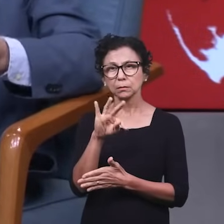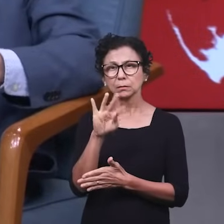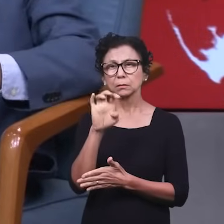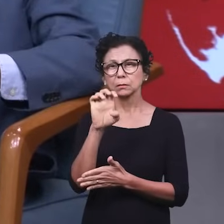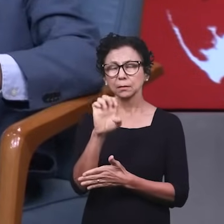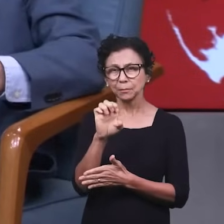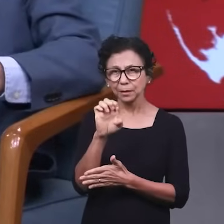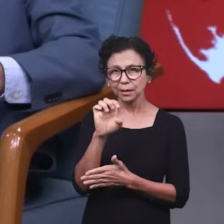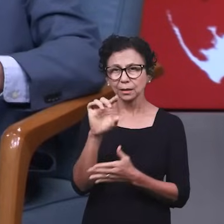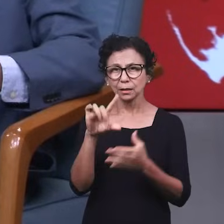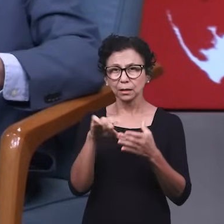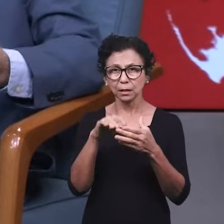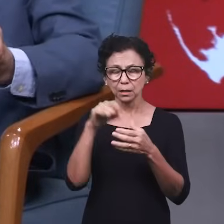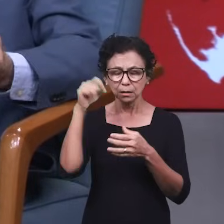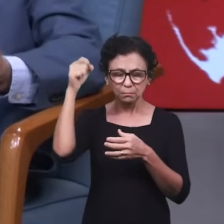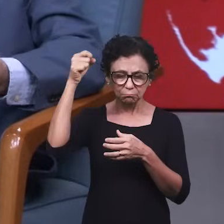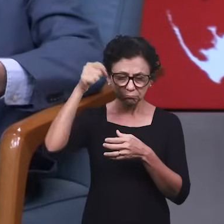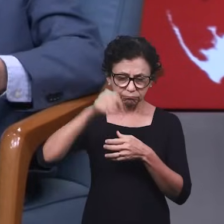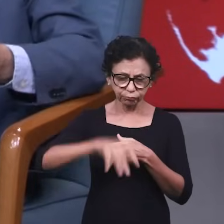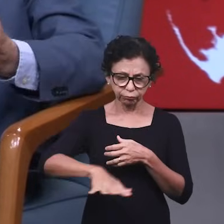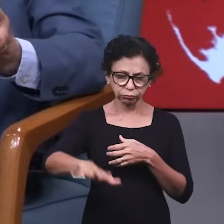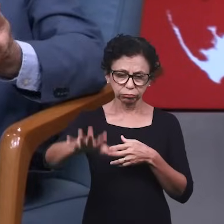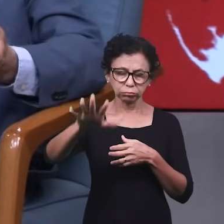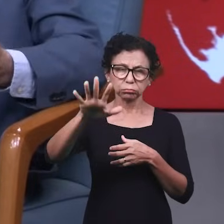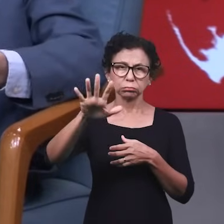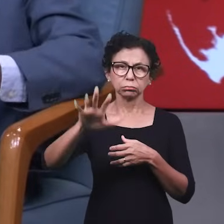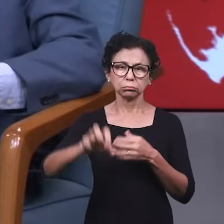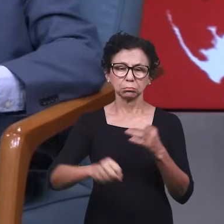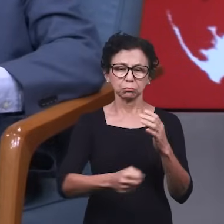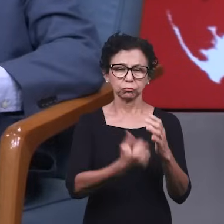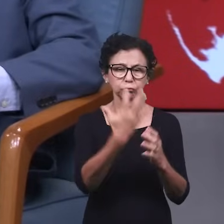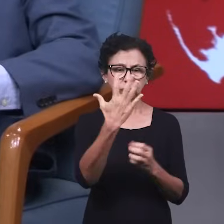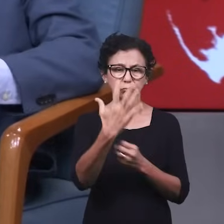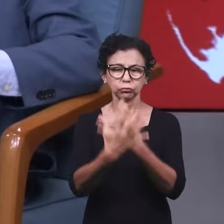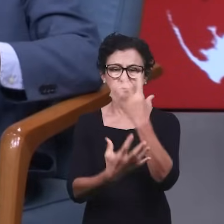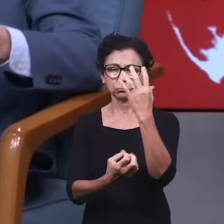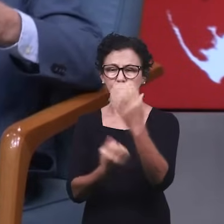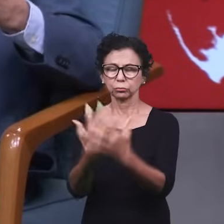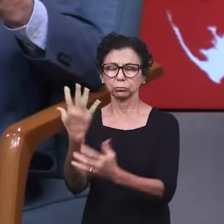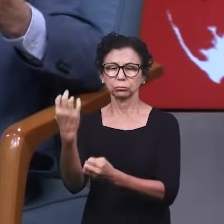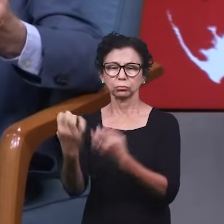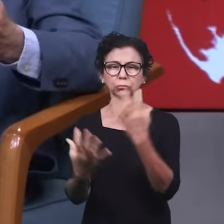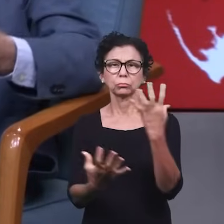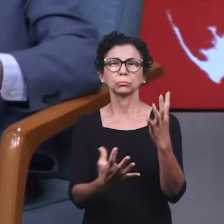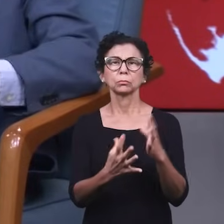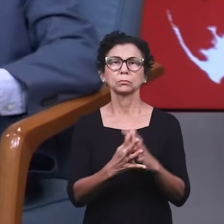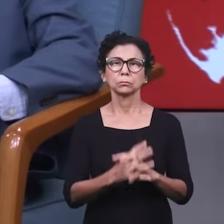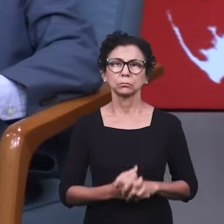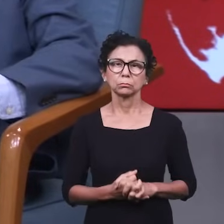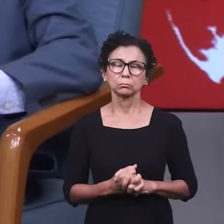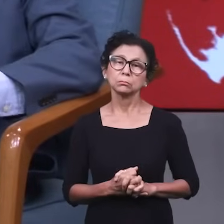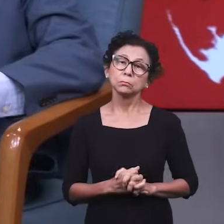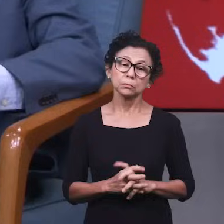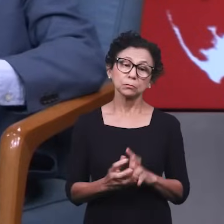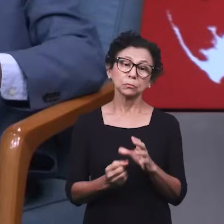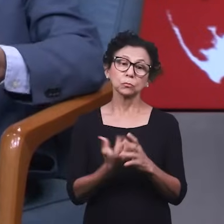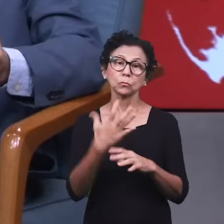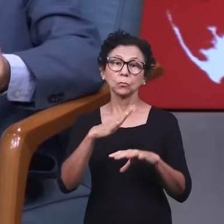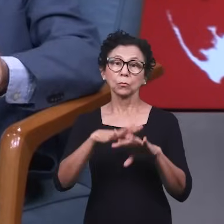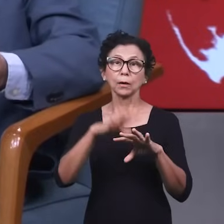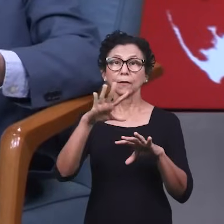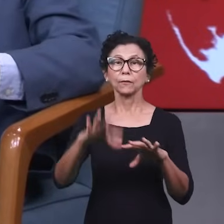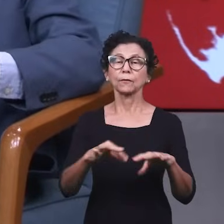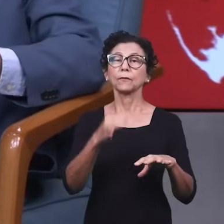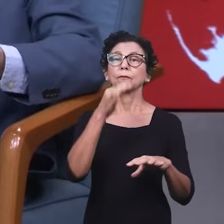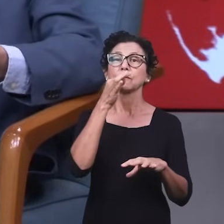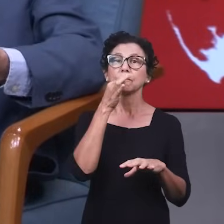igreja é resultado da semente que germinou e que produziu uma árvore.